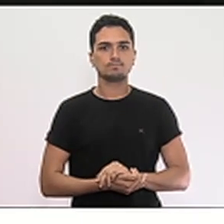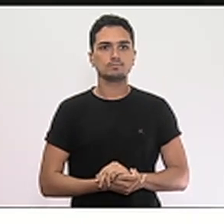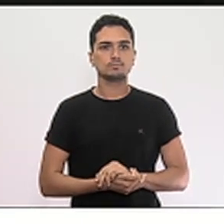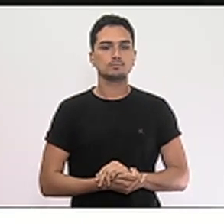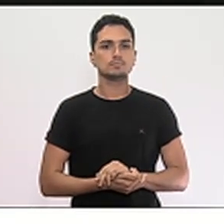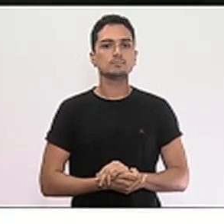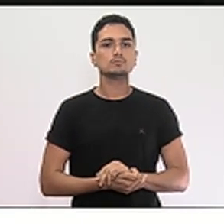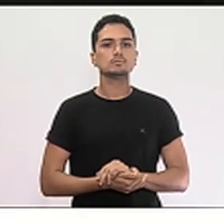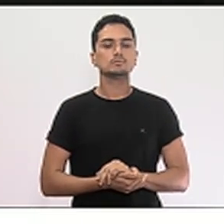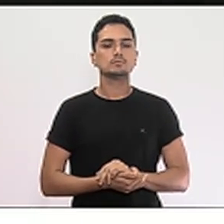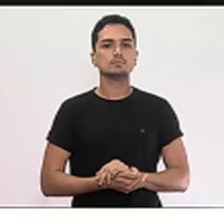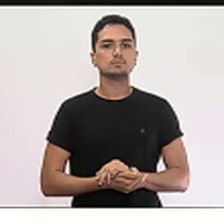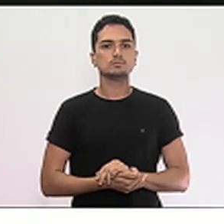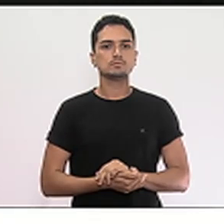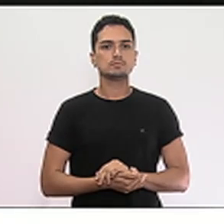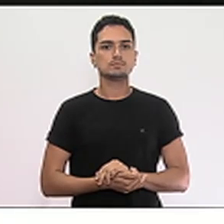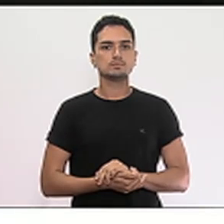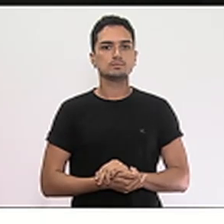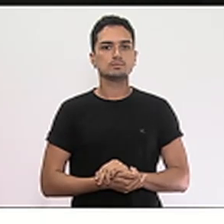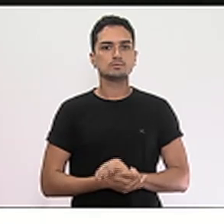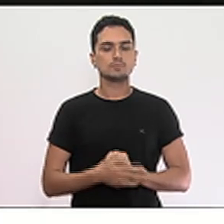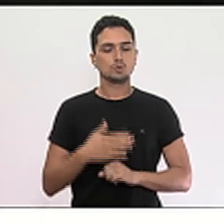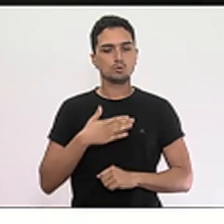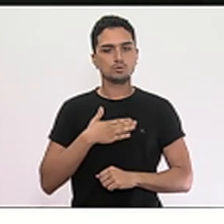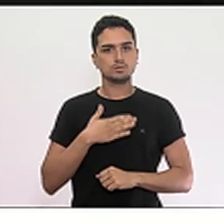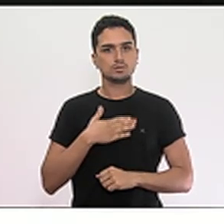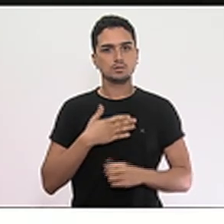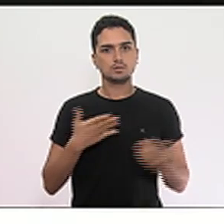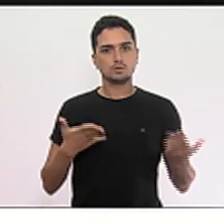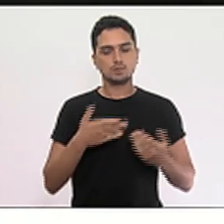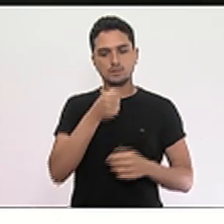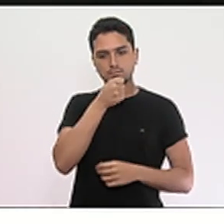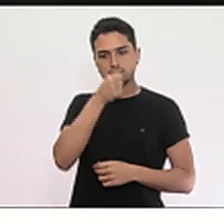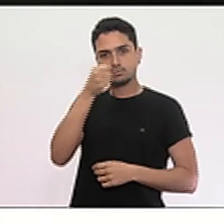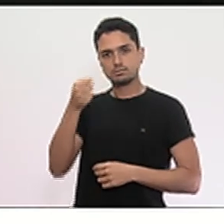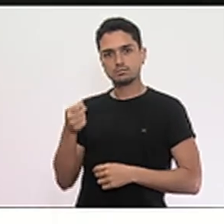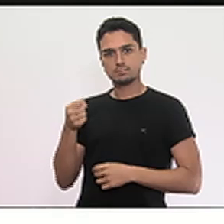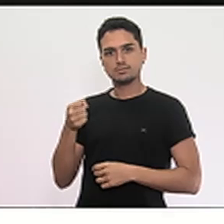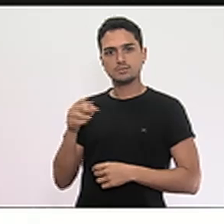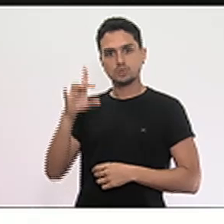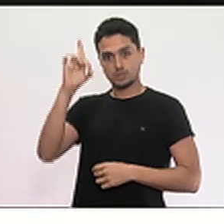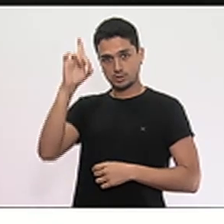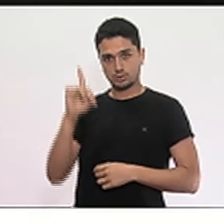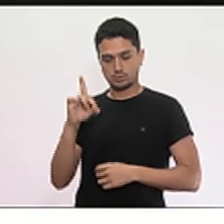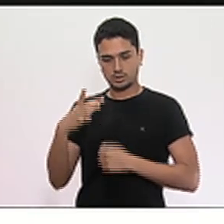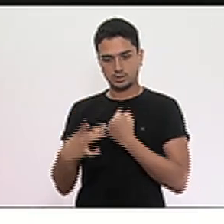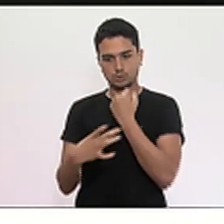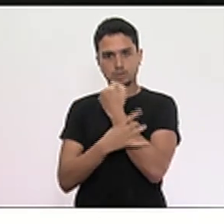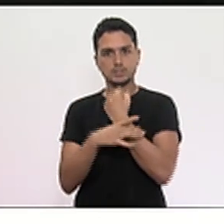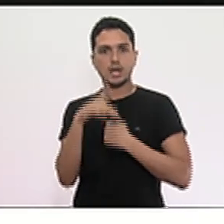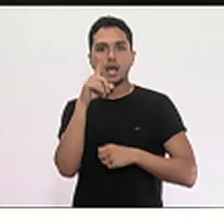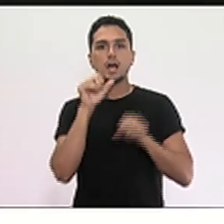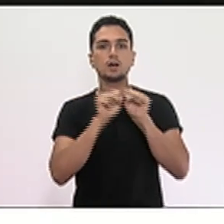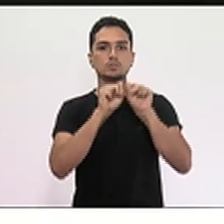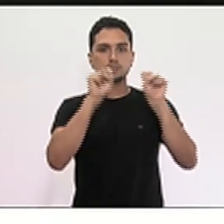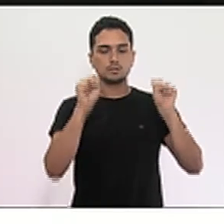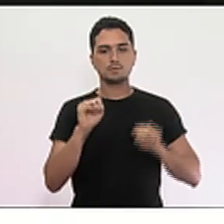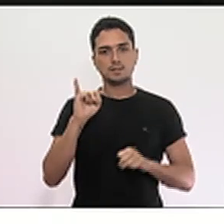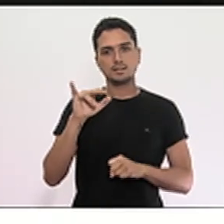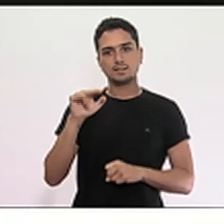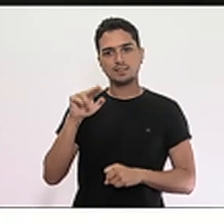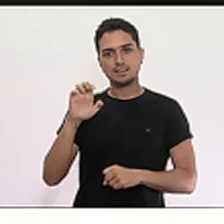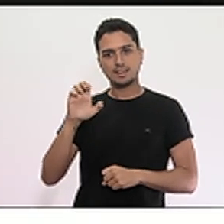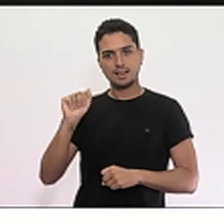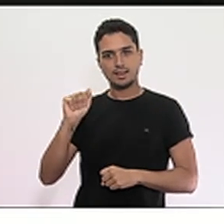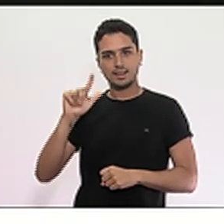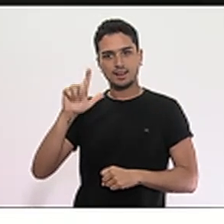Agora eu gostaria de ceder a palavra para o diretor de Segurança Hídrica e Qualidade Ambiental do INEA, Dr. Leonardo